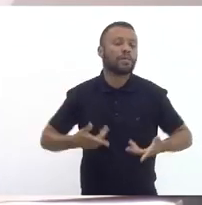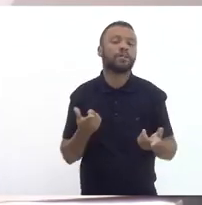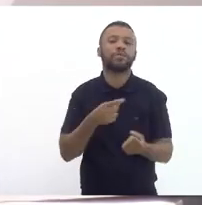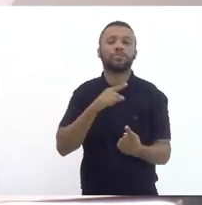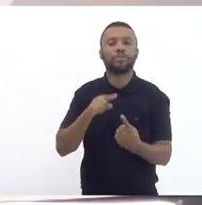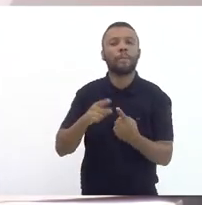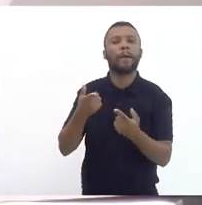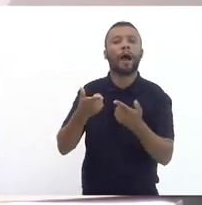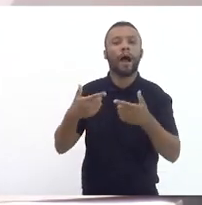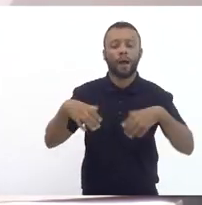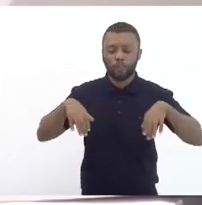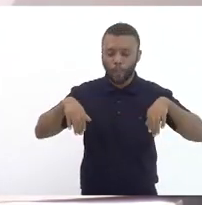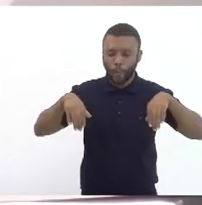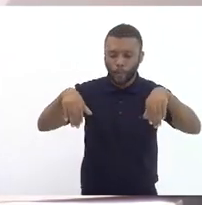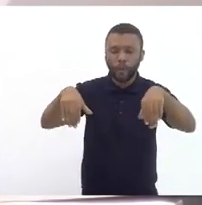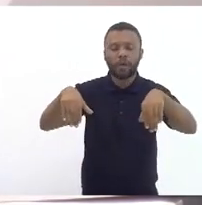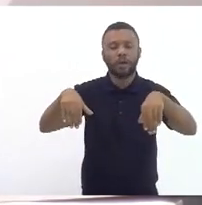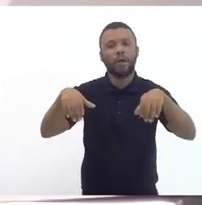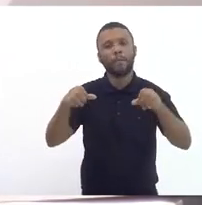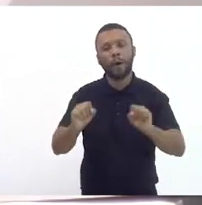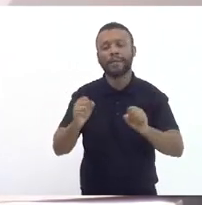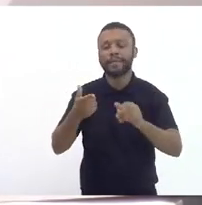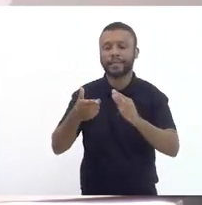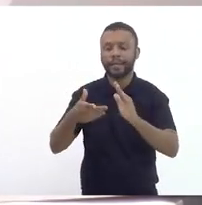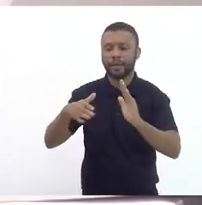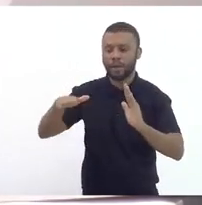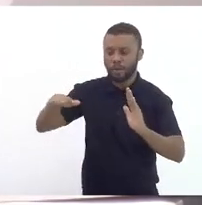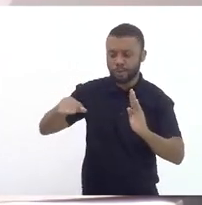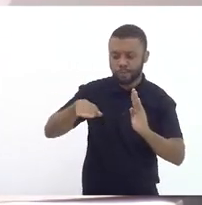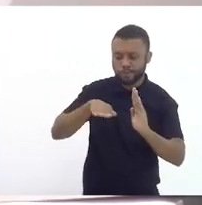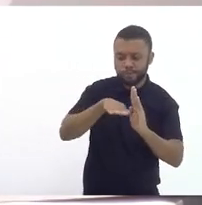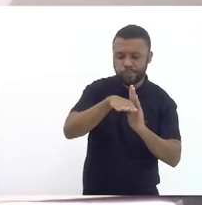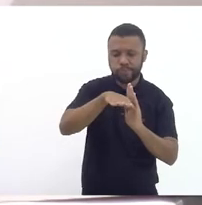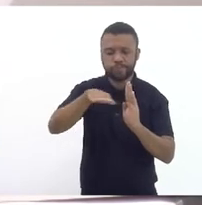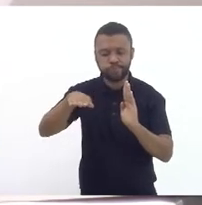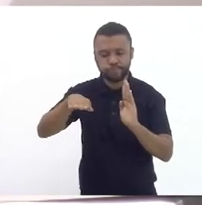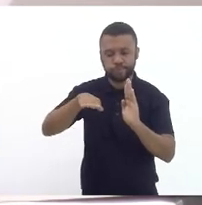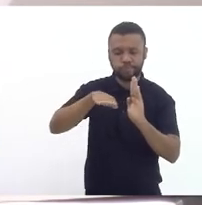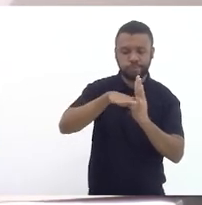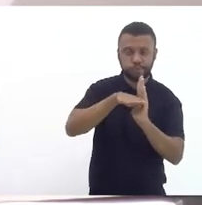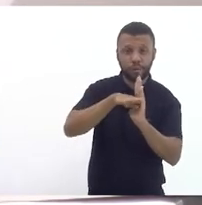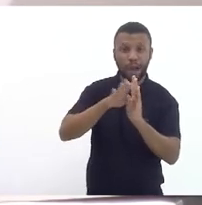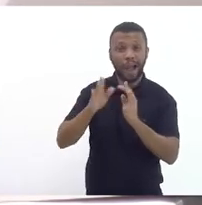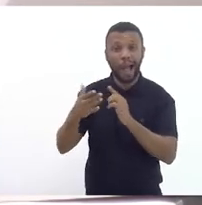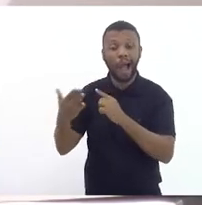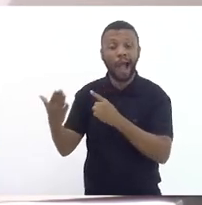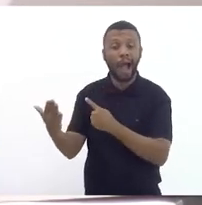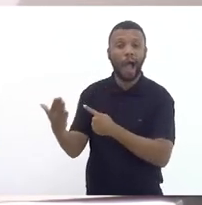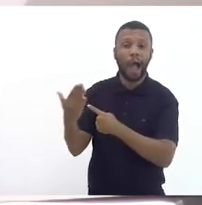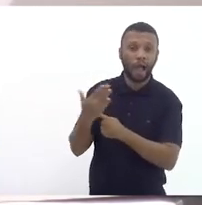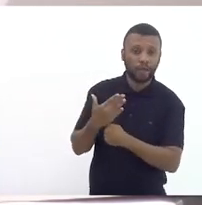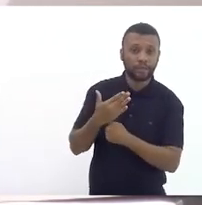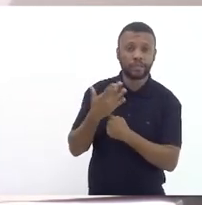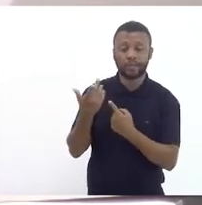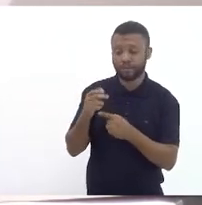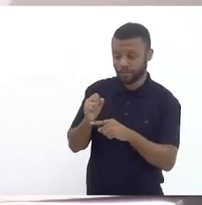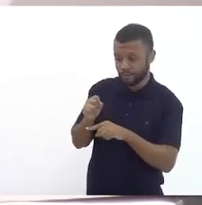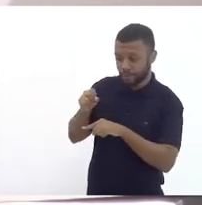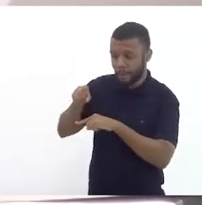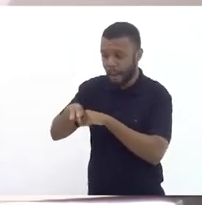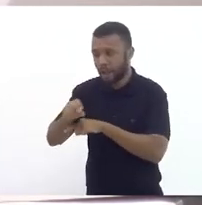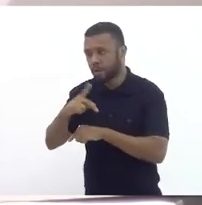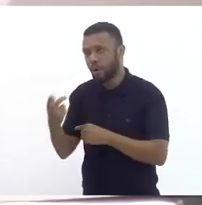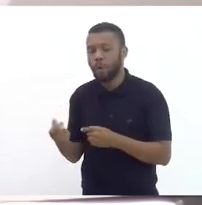plataforma utilizada poderá ser móvel para facilitar a colocação auxiliando no embarque entre o vão e a plataforma de trem. A